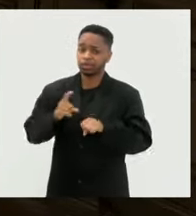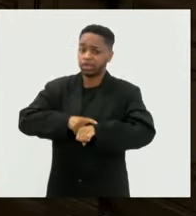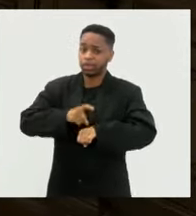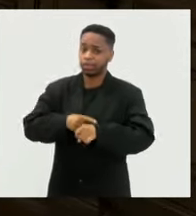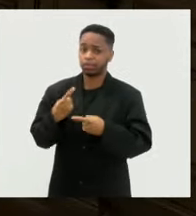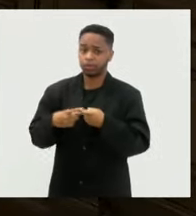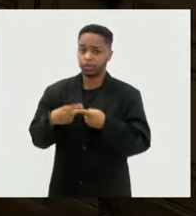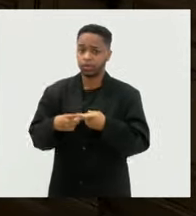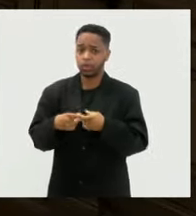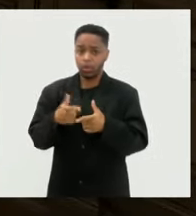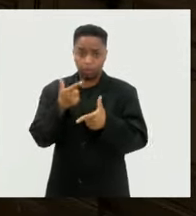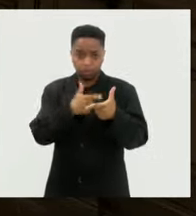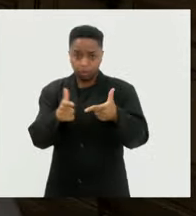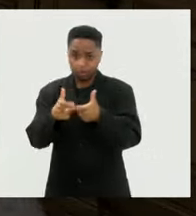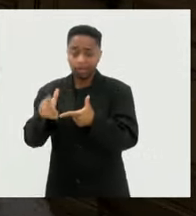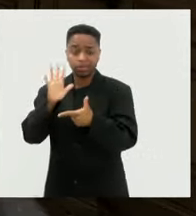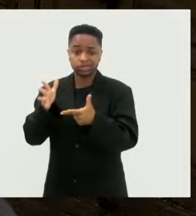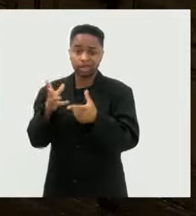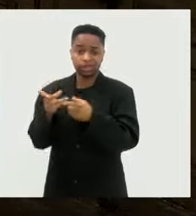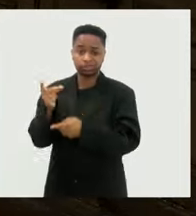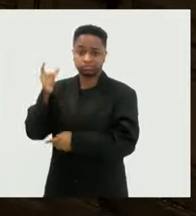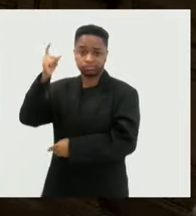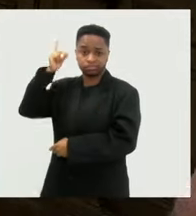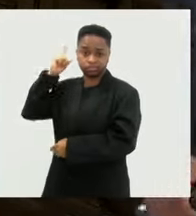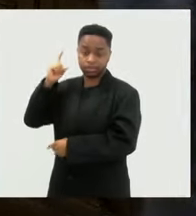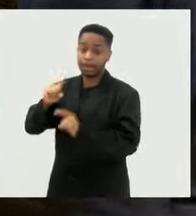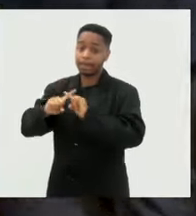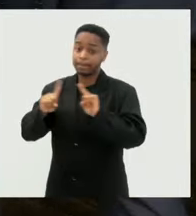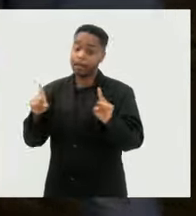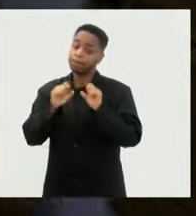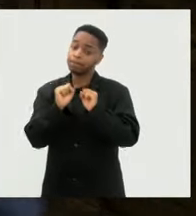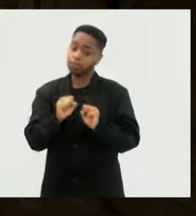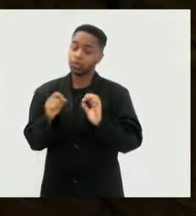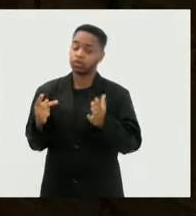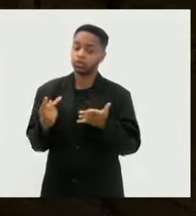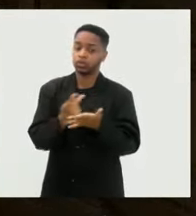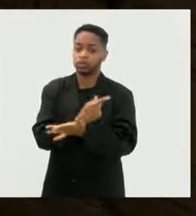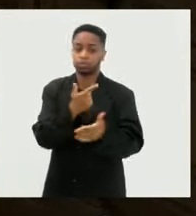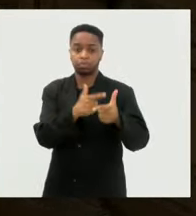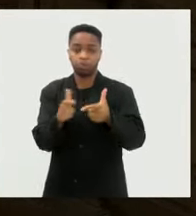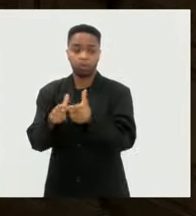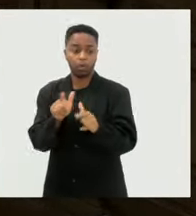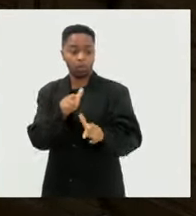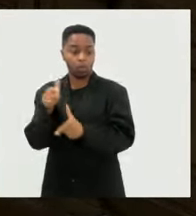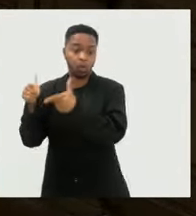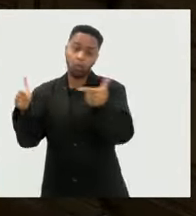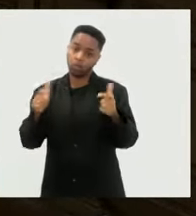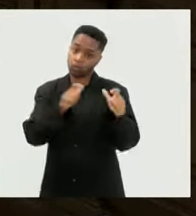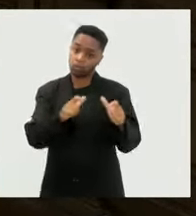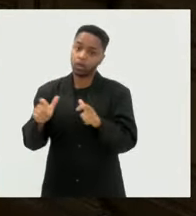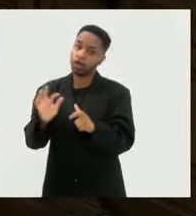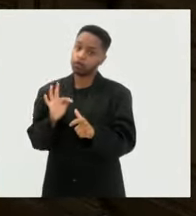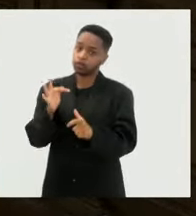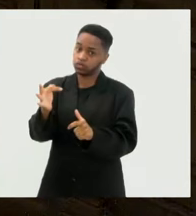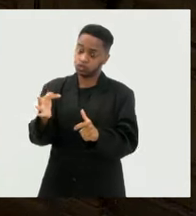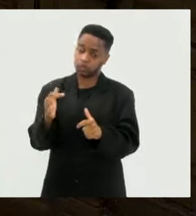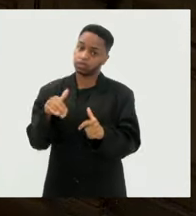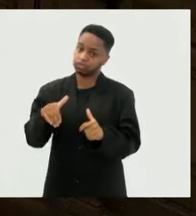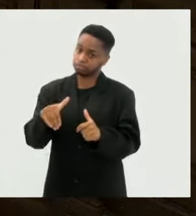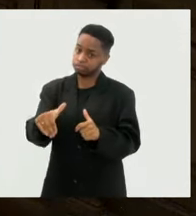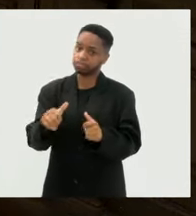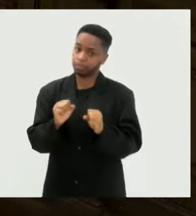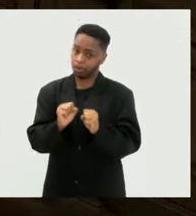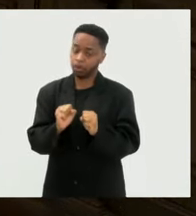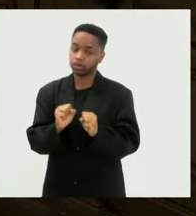pública passou, mas outras calamidades públicas poderão advir na